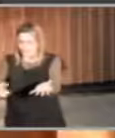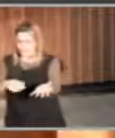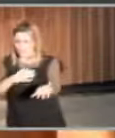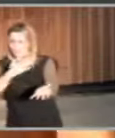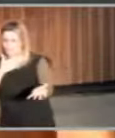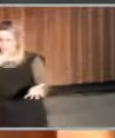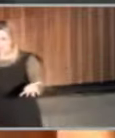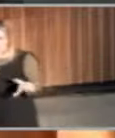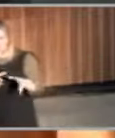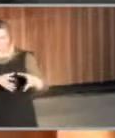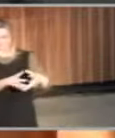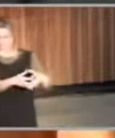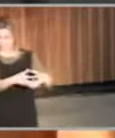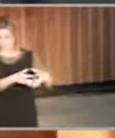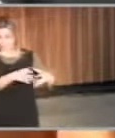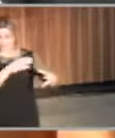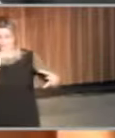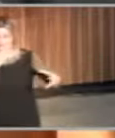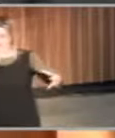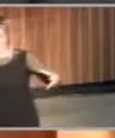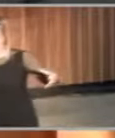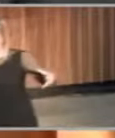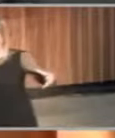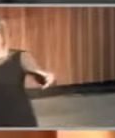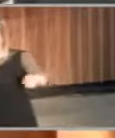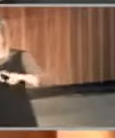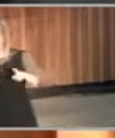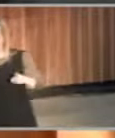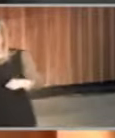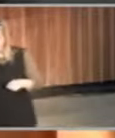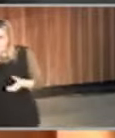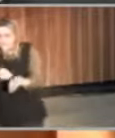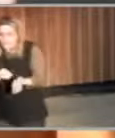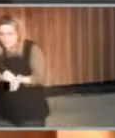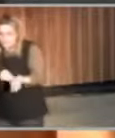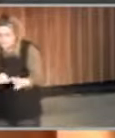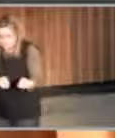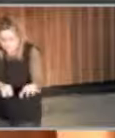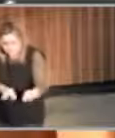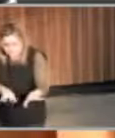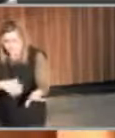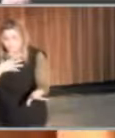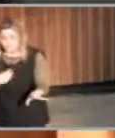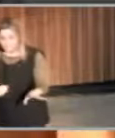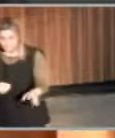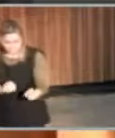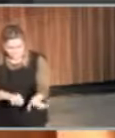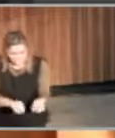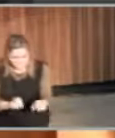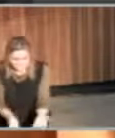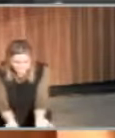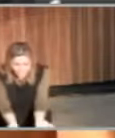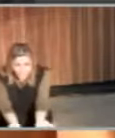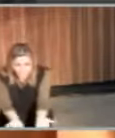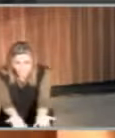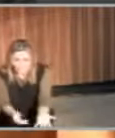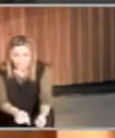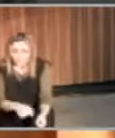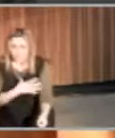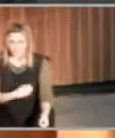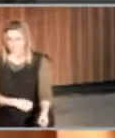terra mas eles perderam os seus filhos e essa talvez seja a primeira lição que nós